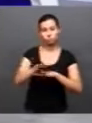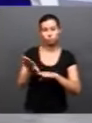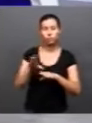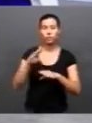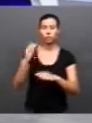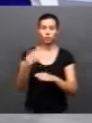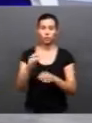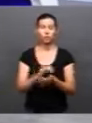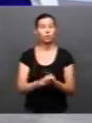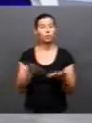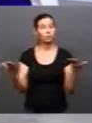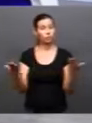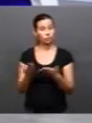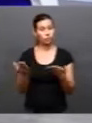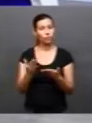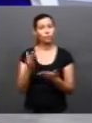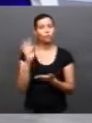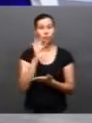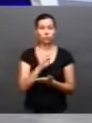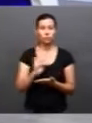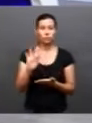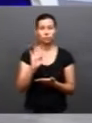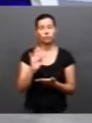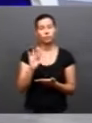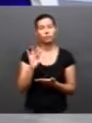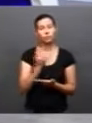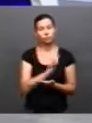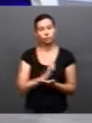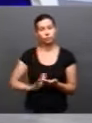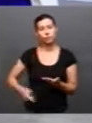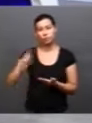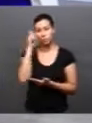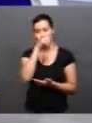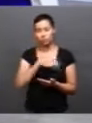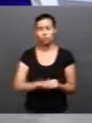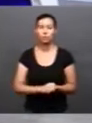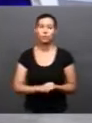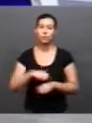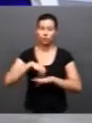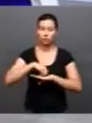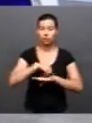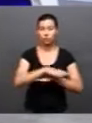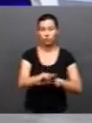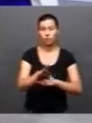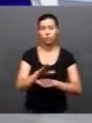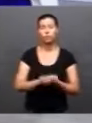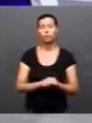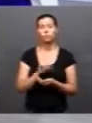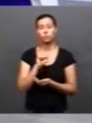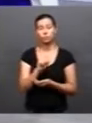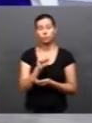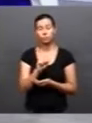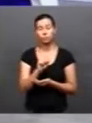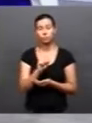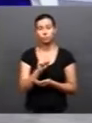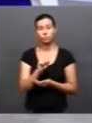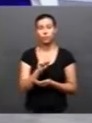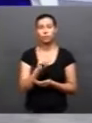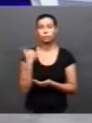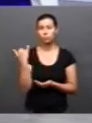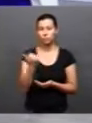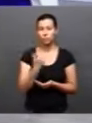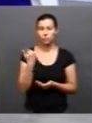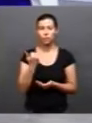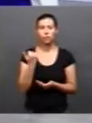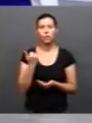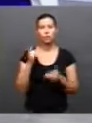têm enfrentado, né, Simone? Uhum. E essa divulgação, né, Renata, de certa forma não, de forma bem, bem impactante,